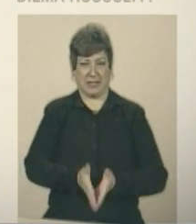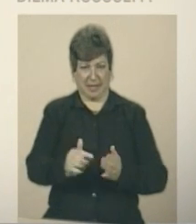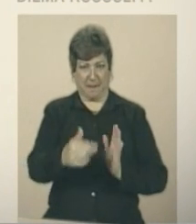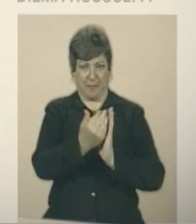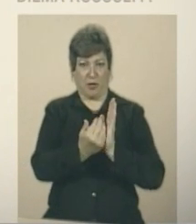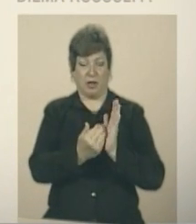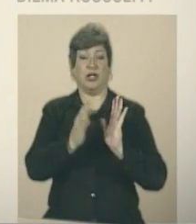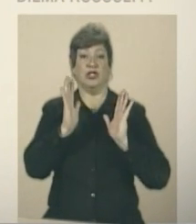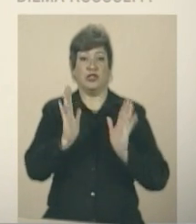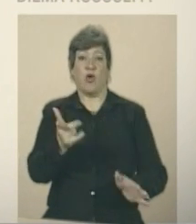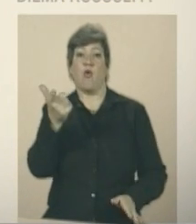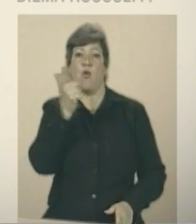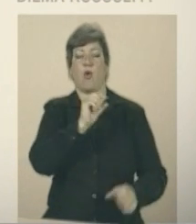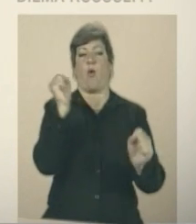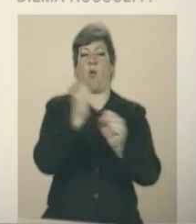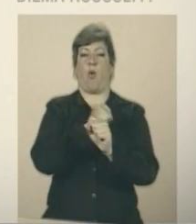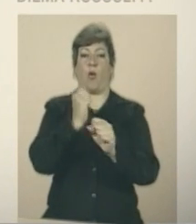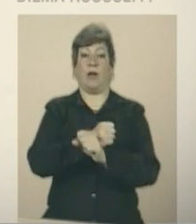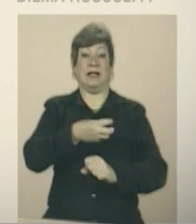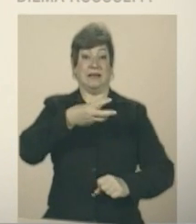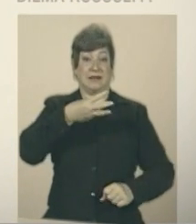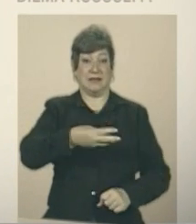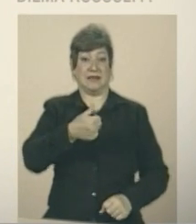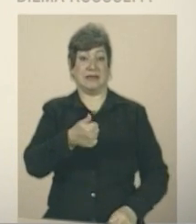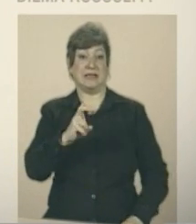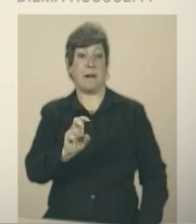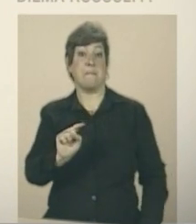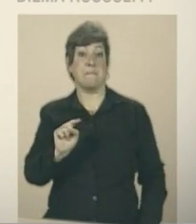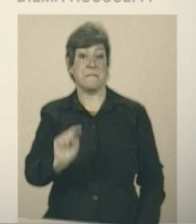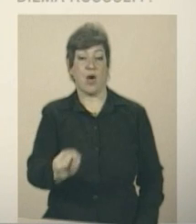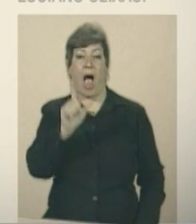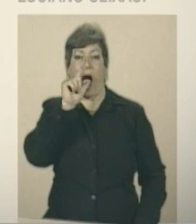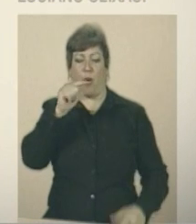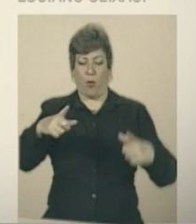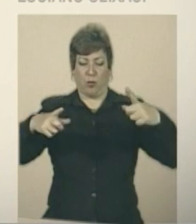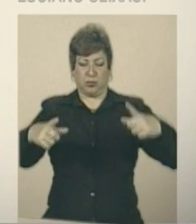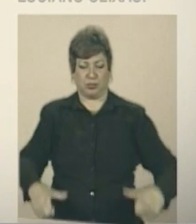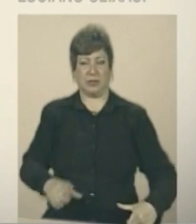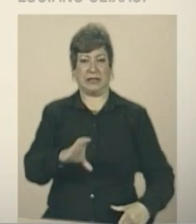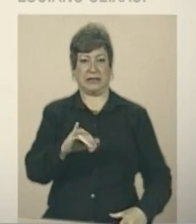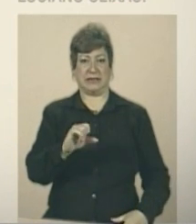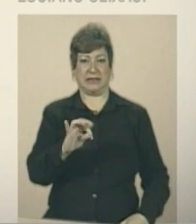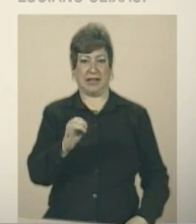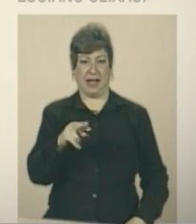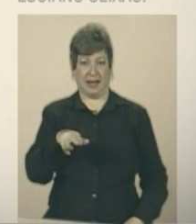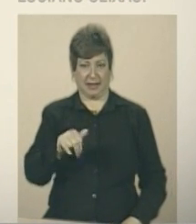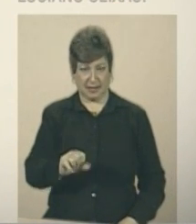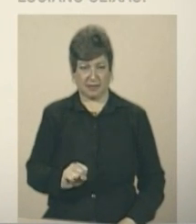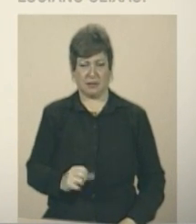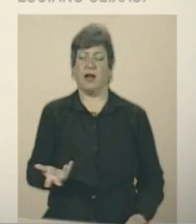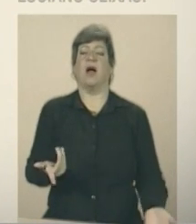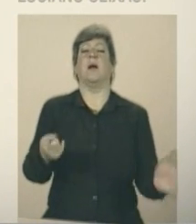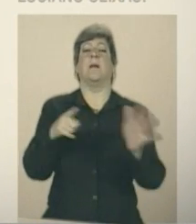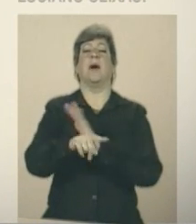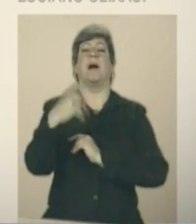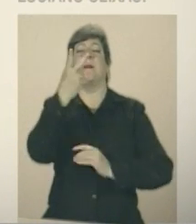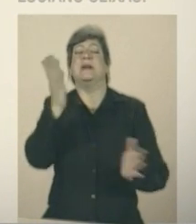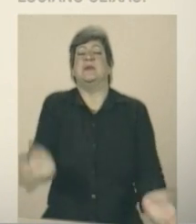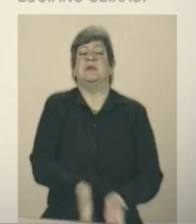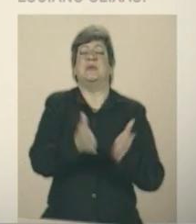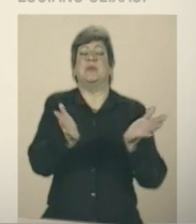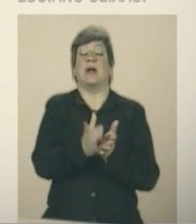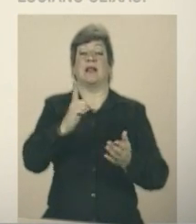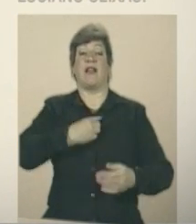viabilizamos a construção de 315.000 cisternas e para as pessoas extremamente pobres que moram nas cidades